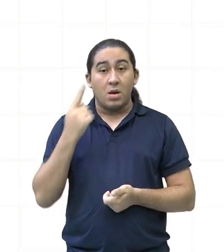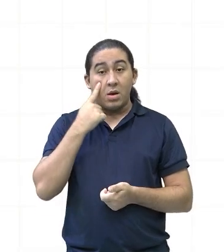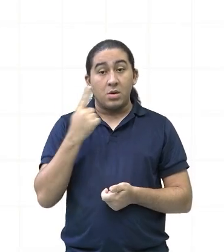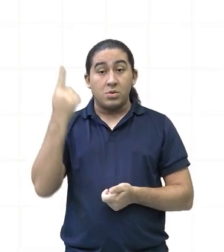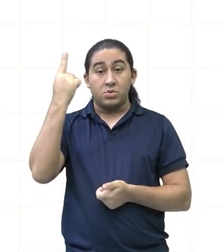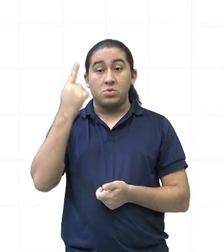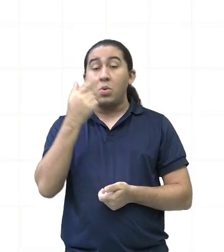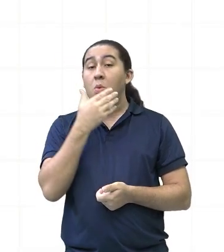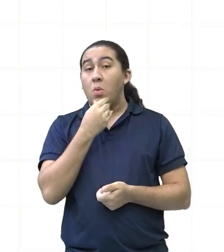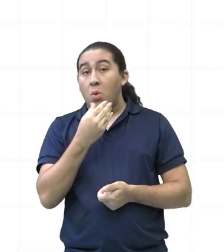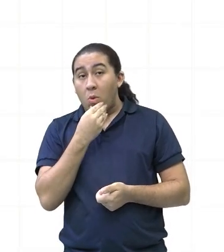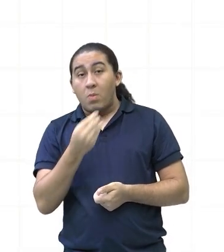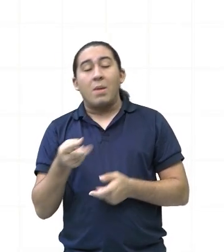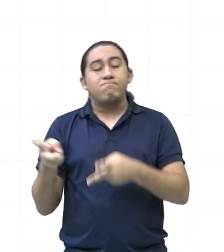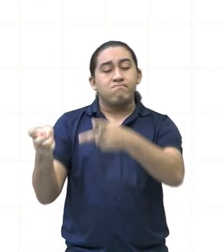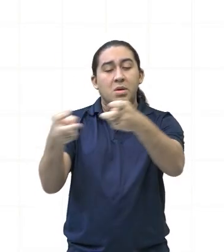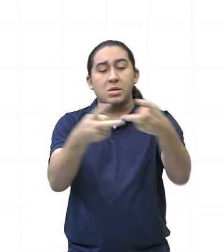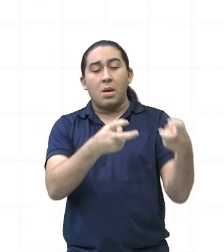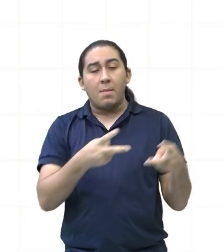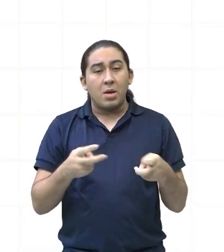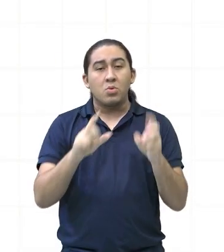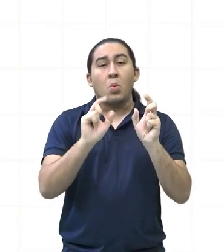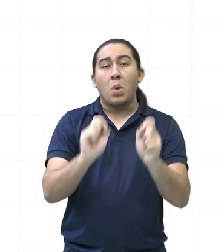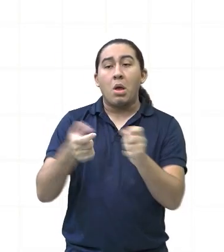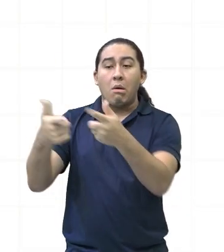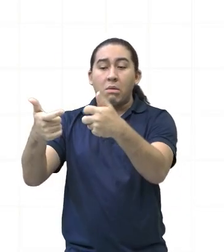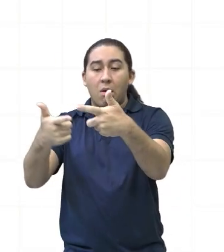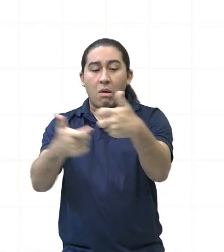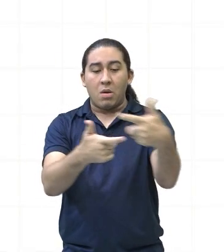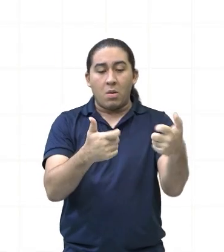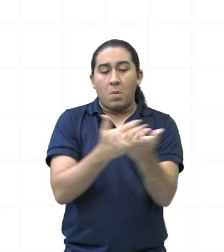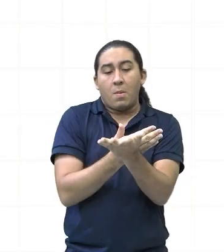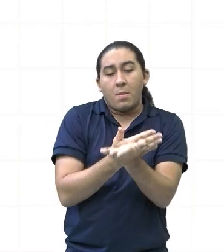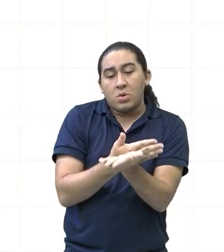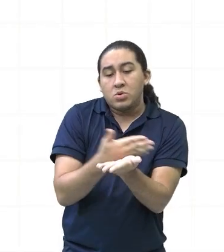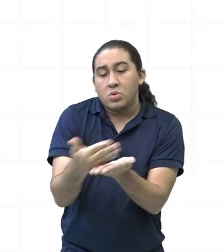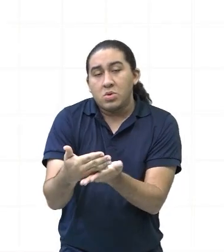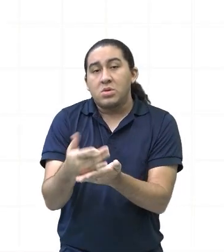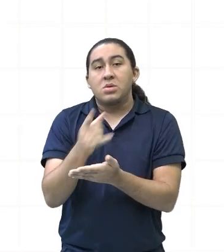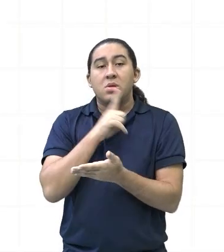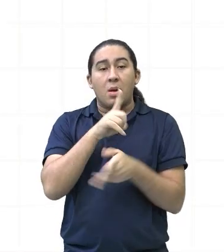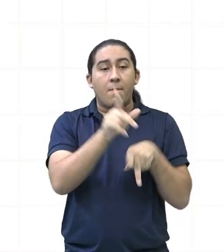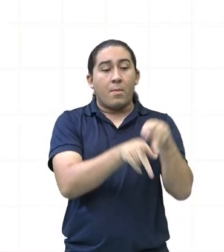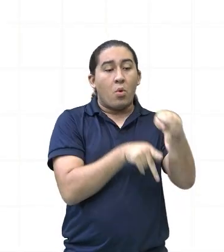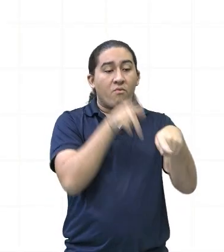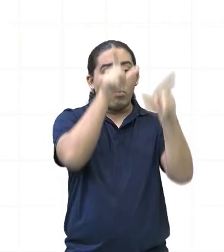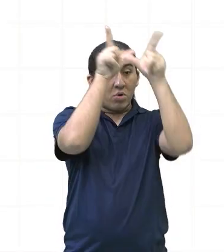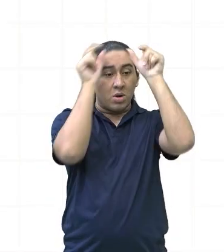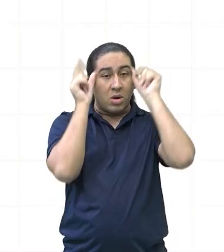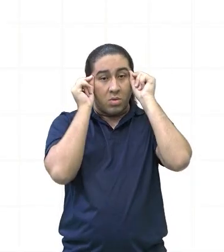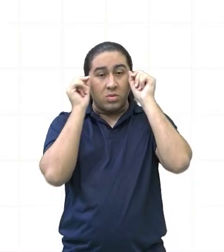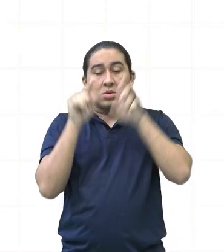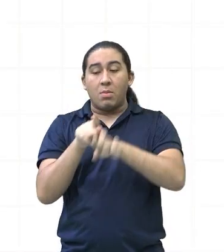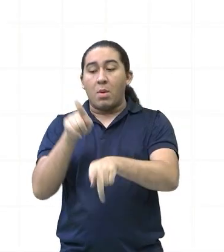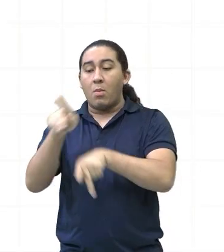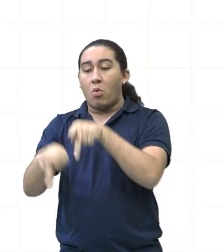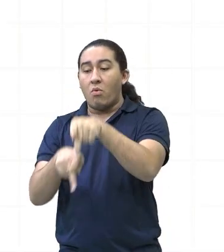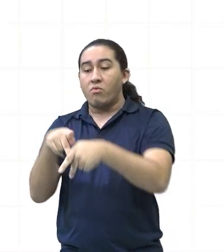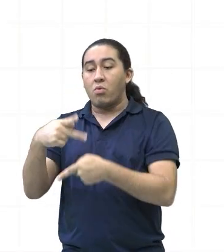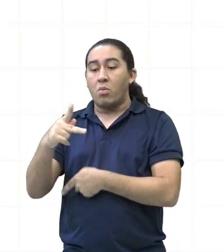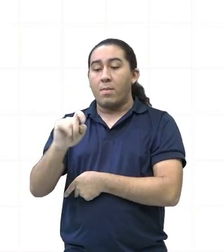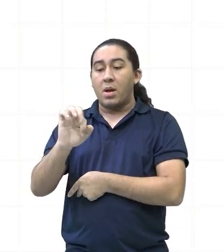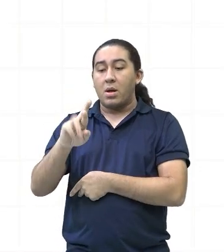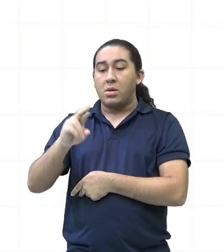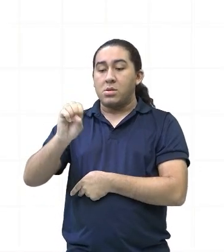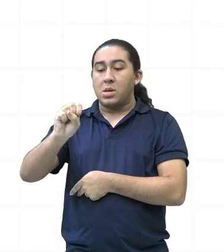guerras médicas, ali acompanhando este período das guerras entre os gregos e os persas, tá?